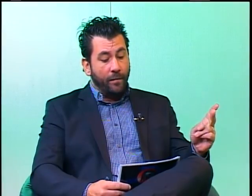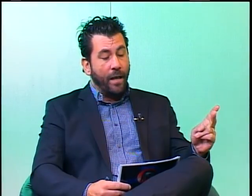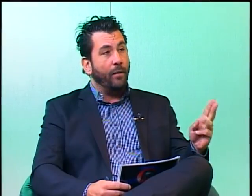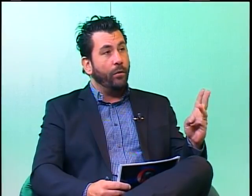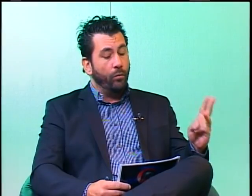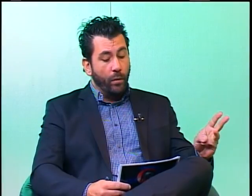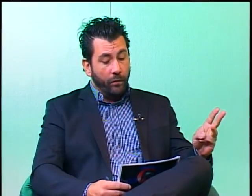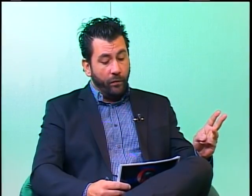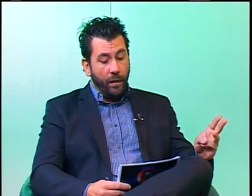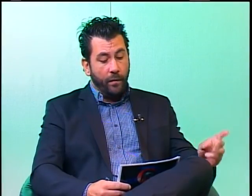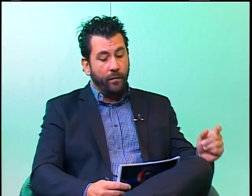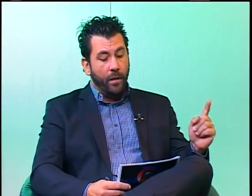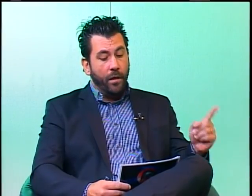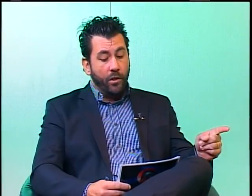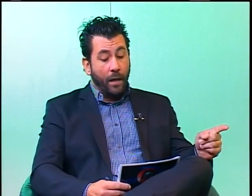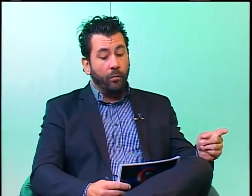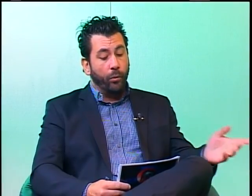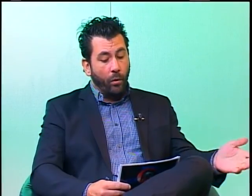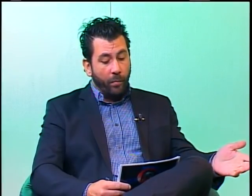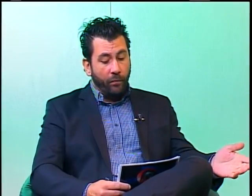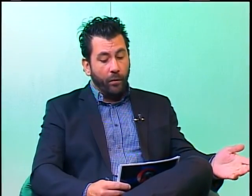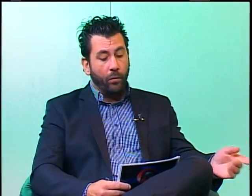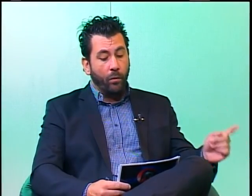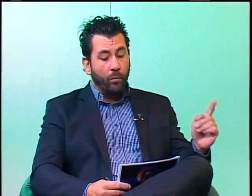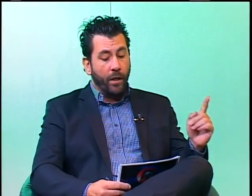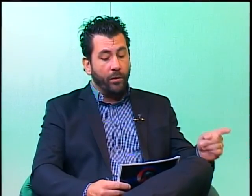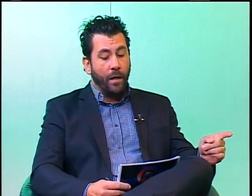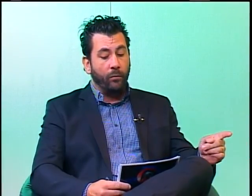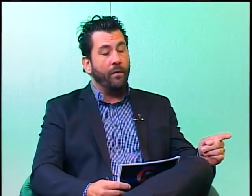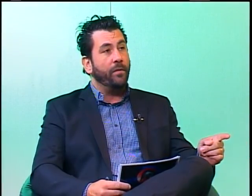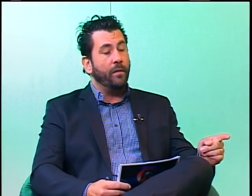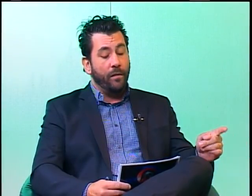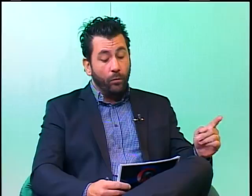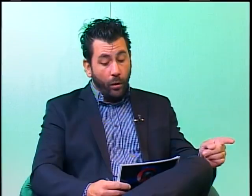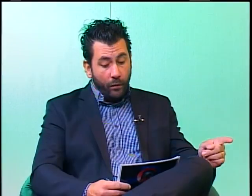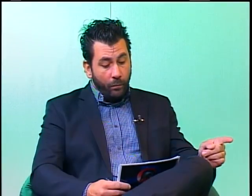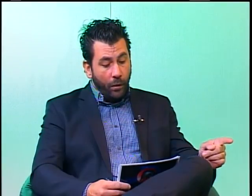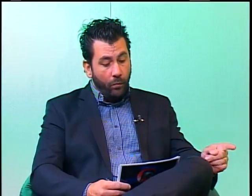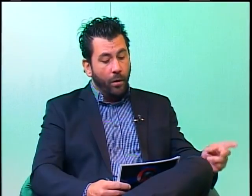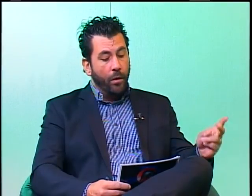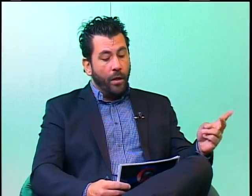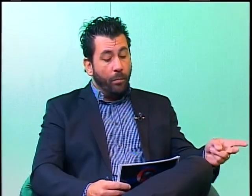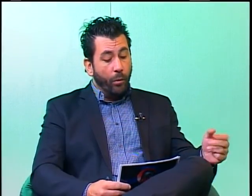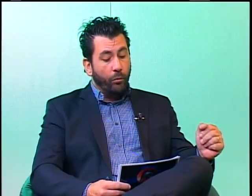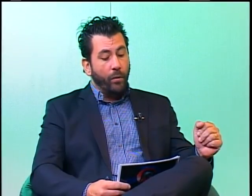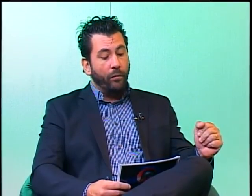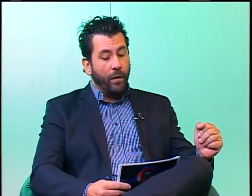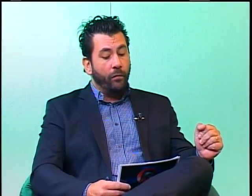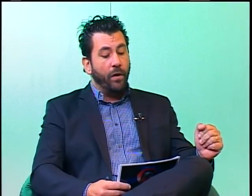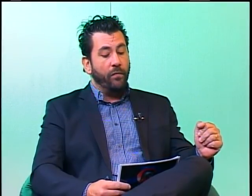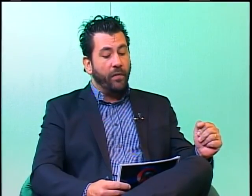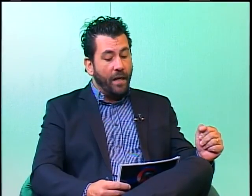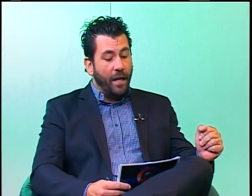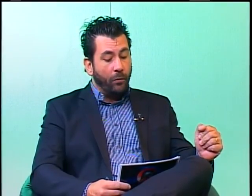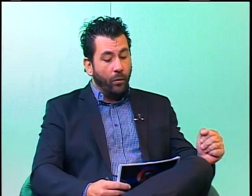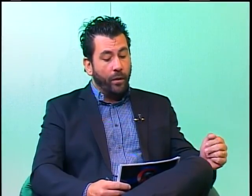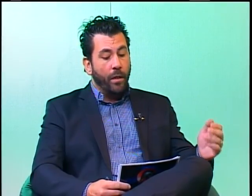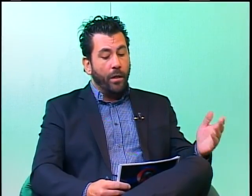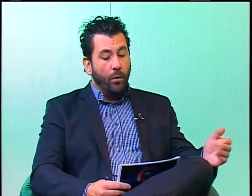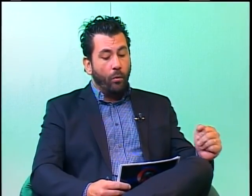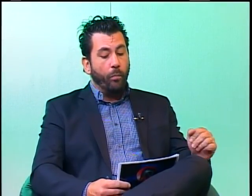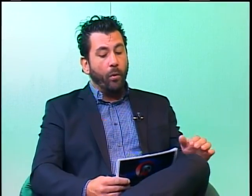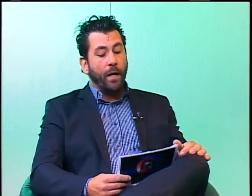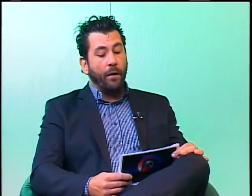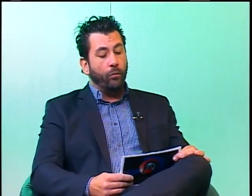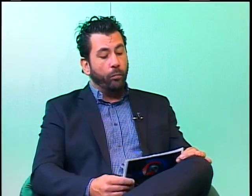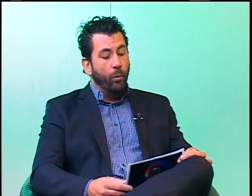anos, casado e 2 filhas. Já disputou a prefeitura como candidato a vice em 2000 e por 2 vezes foi vereador